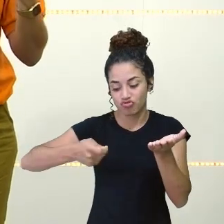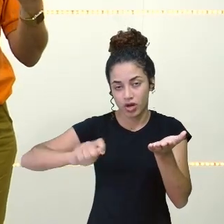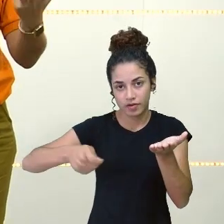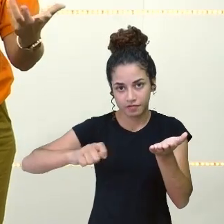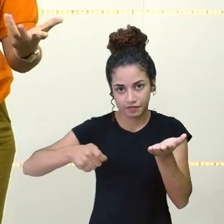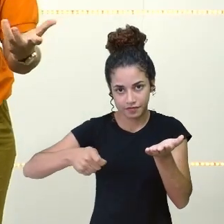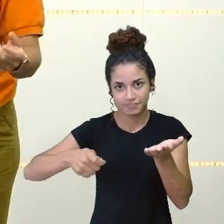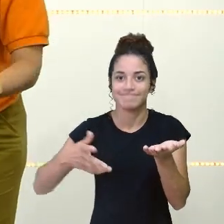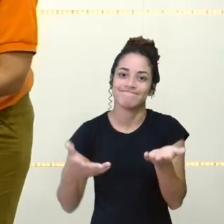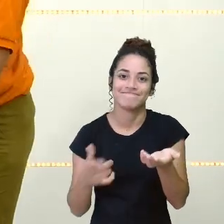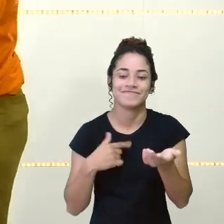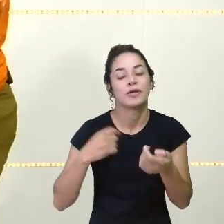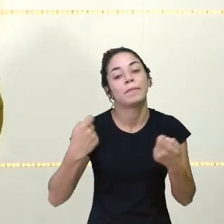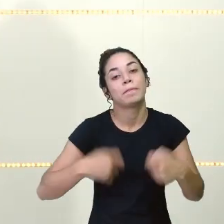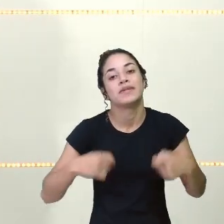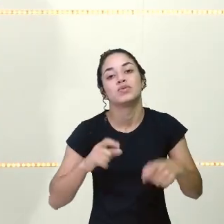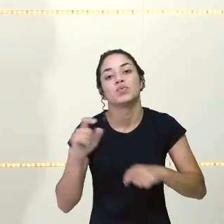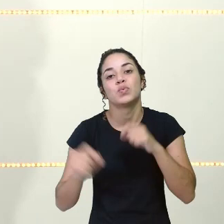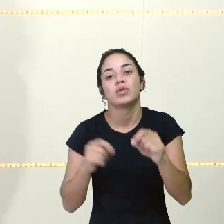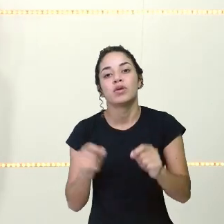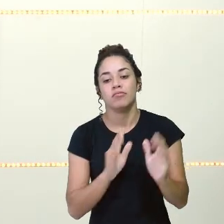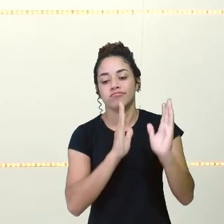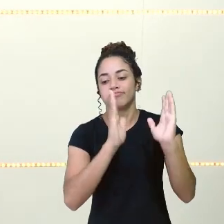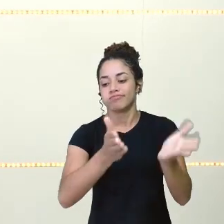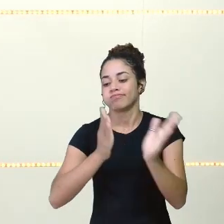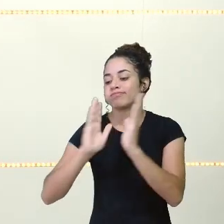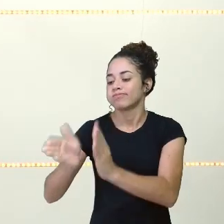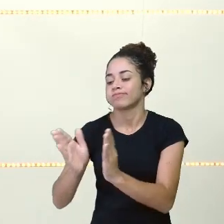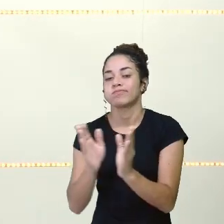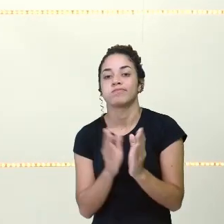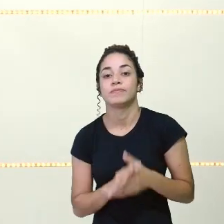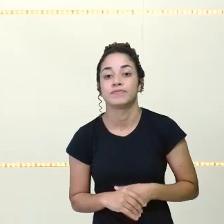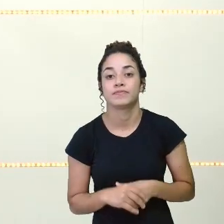dos termos, né? E a gente pode dizer que